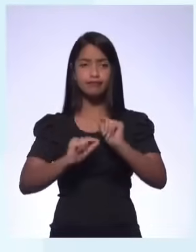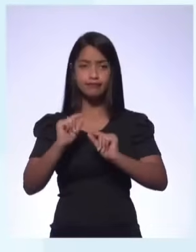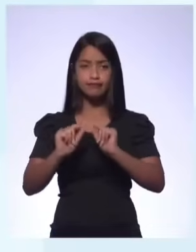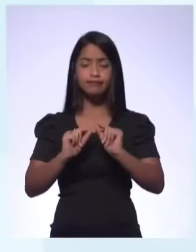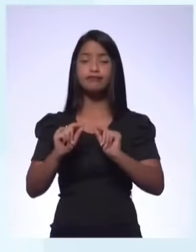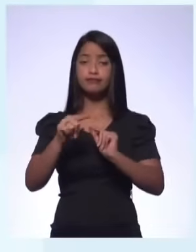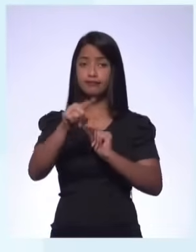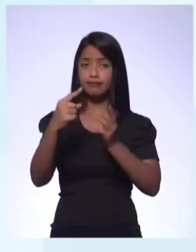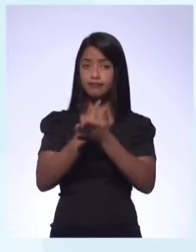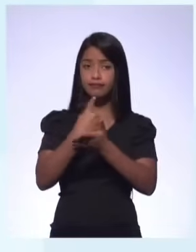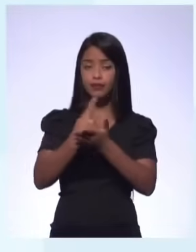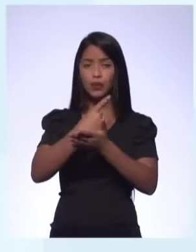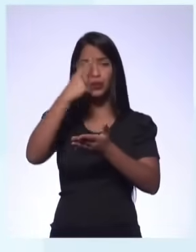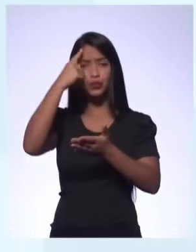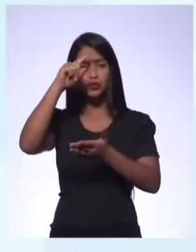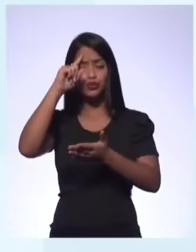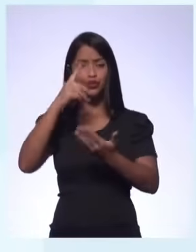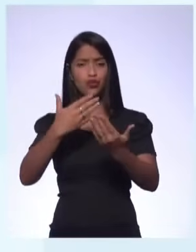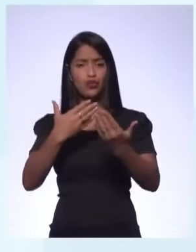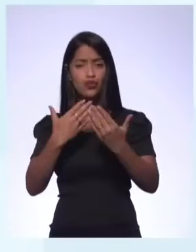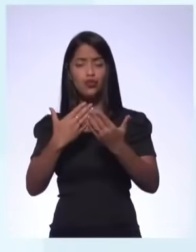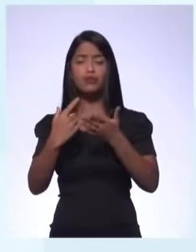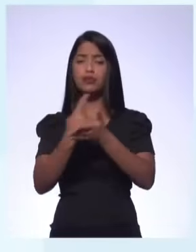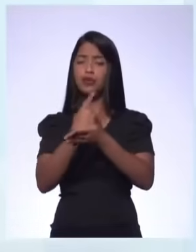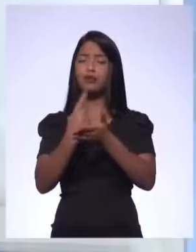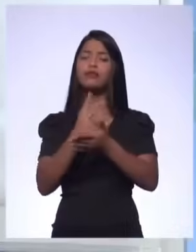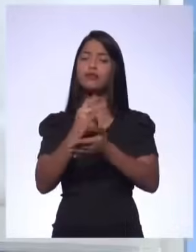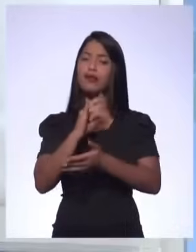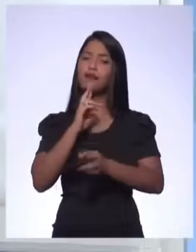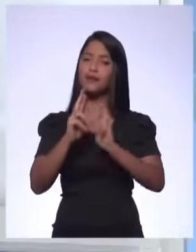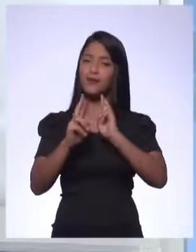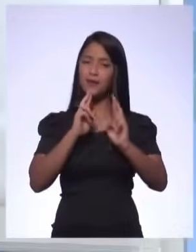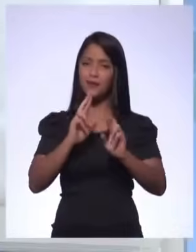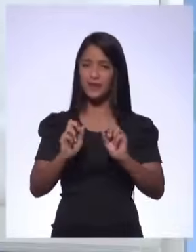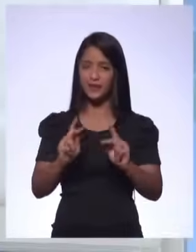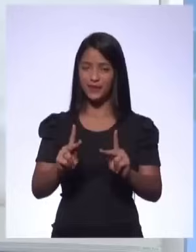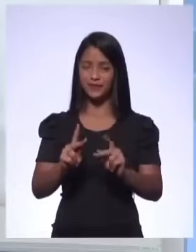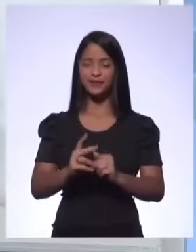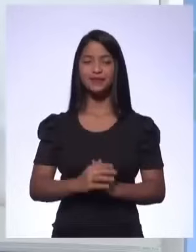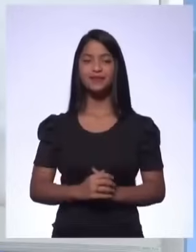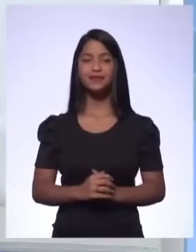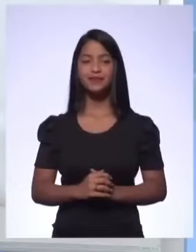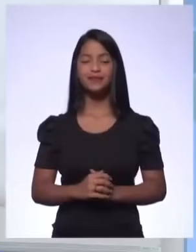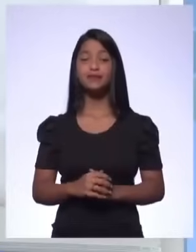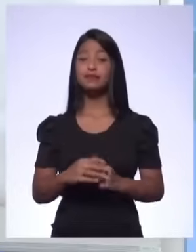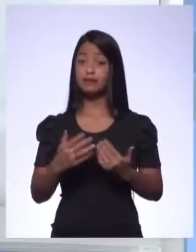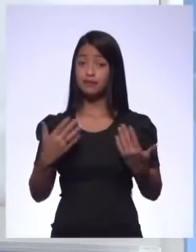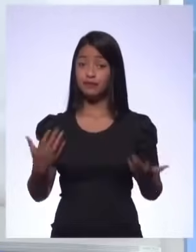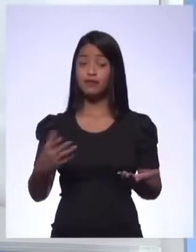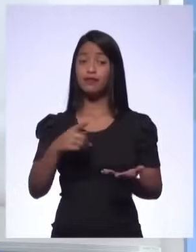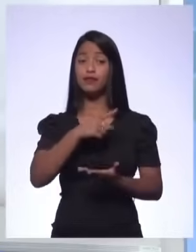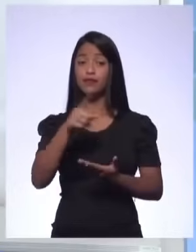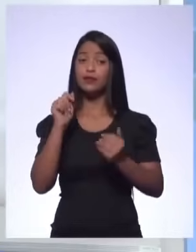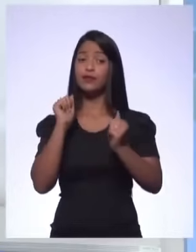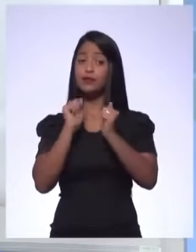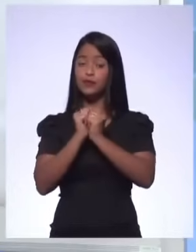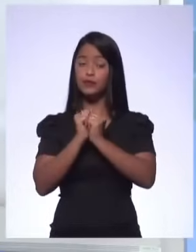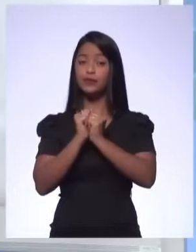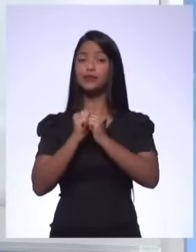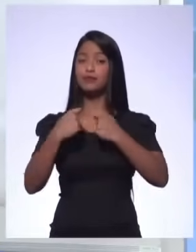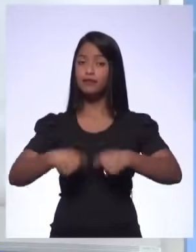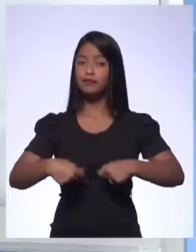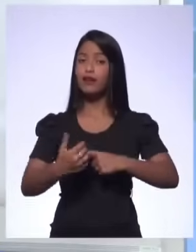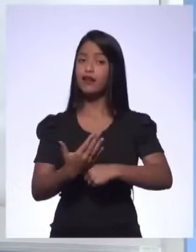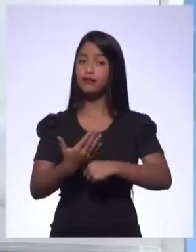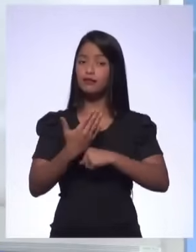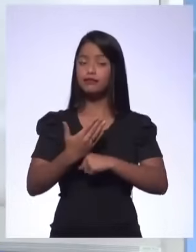tirar dúvidas que surgiram em aulas passadas. Tudo bem? E eu vou contar com a colaboração de vocês aí no chat também. Se tiver alguma